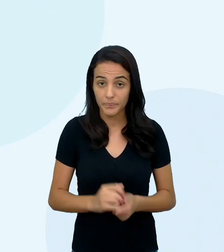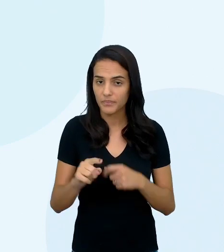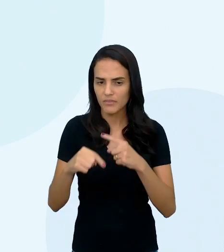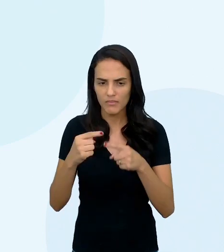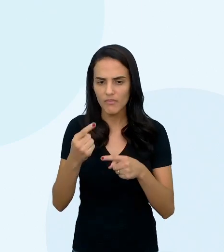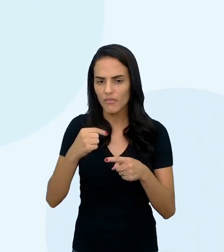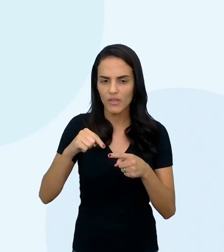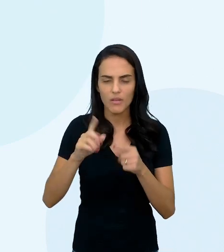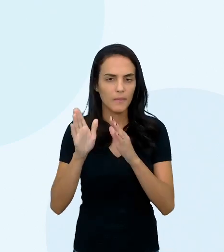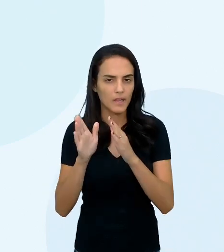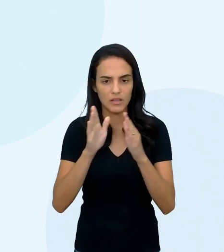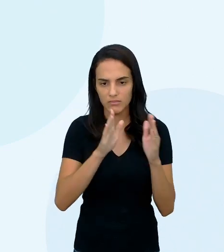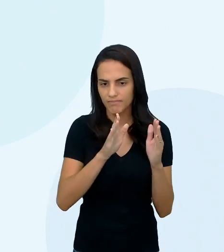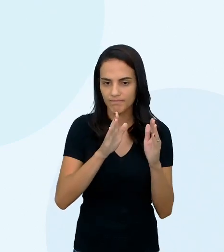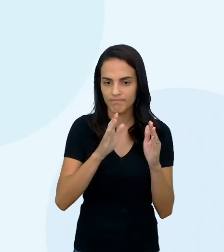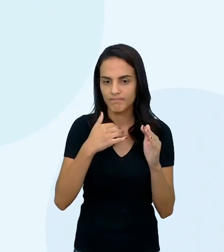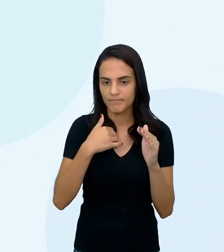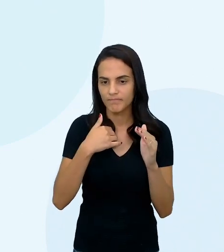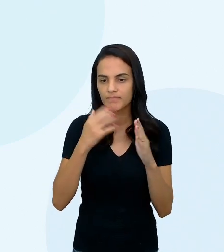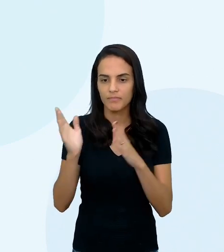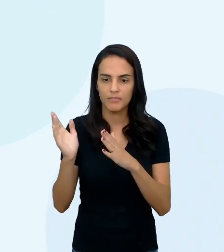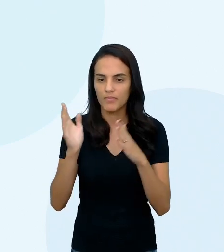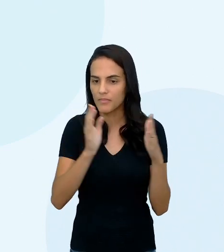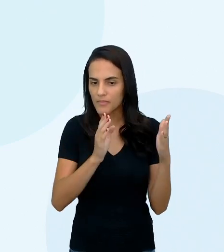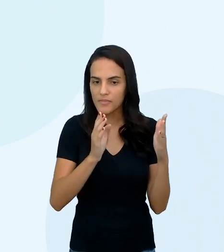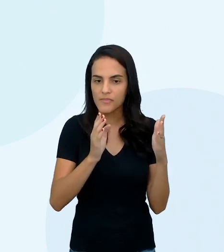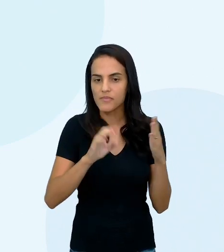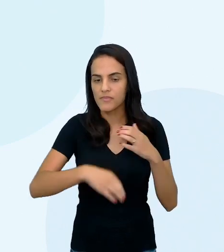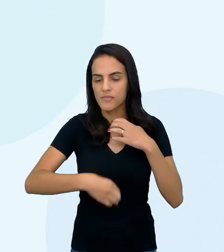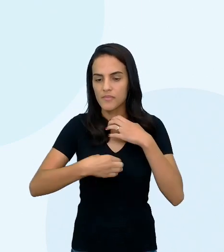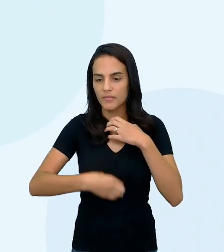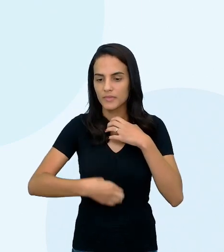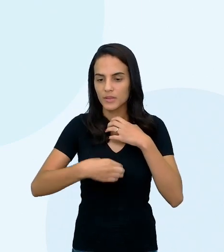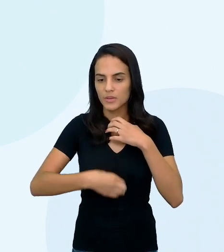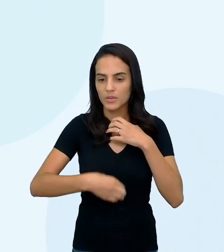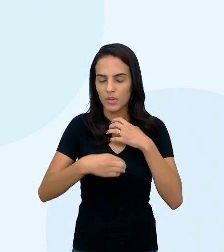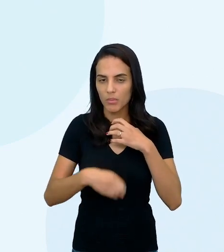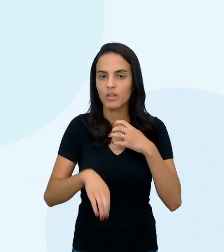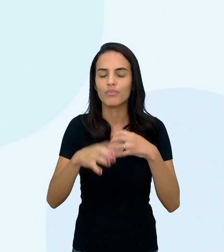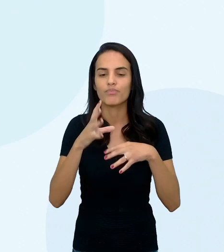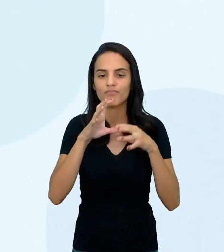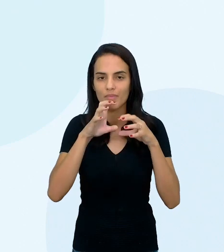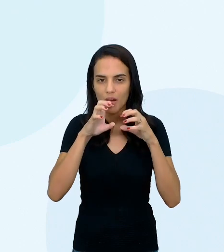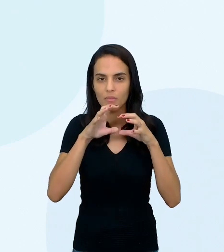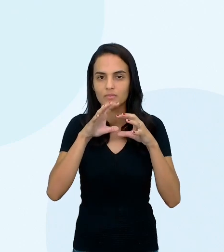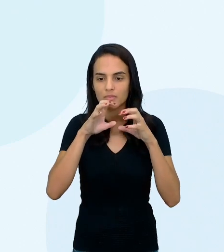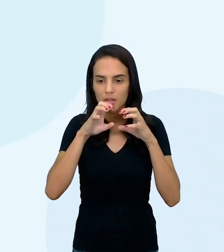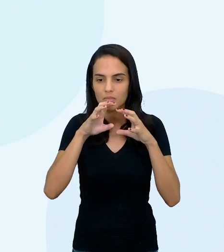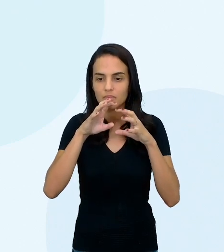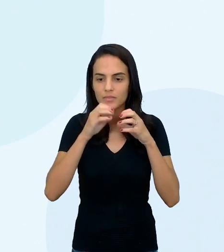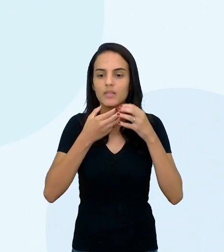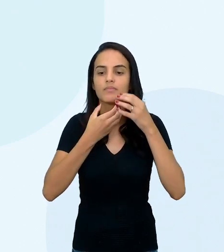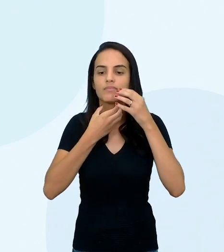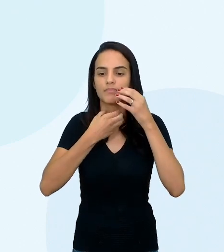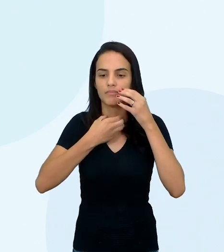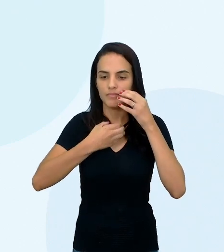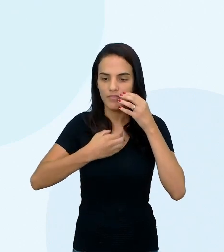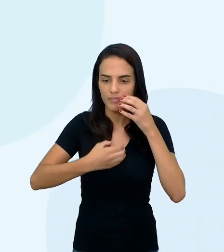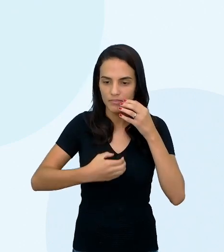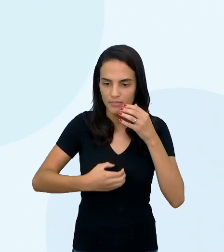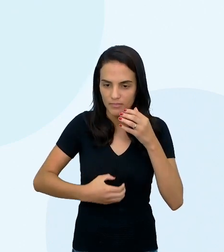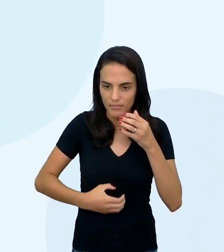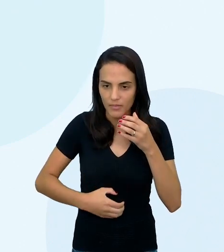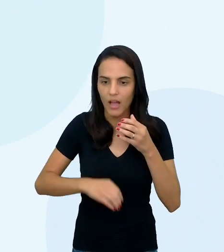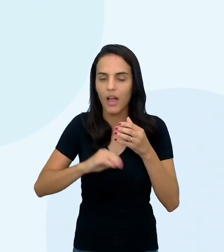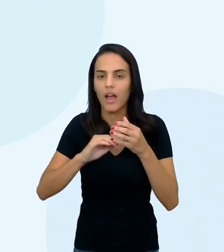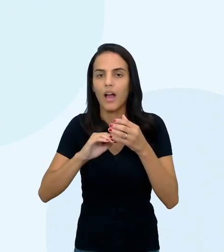gente passa, então, pelo, né, estômago, né? Se digeriu, teve ali a formação do